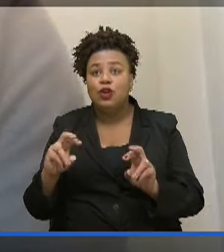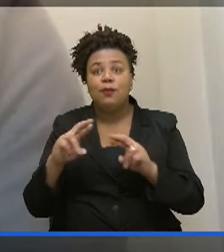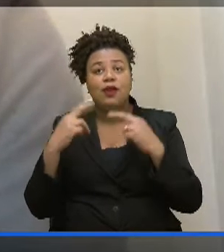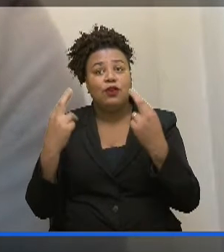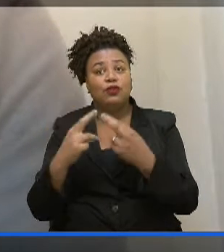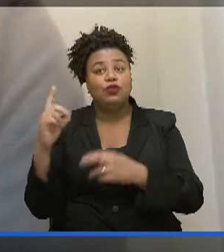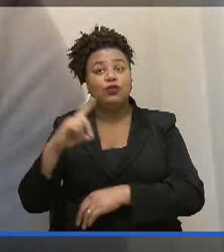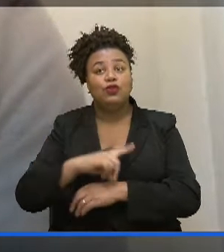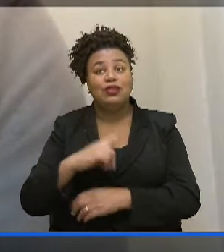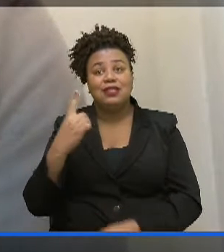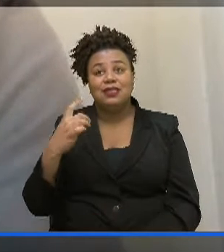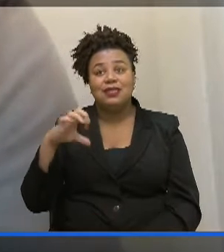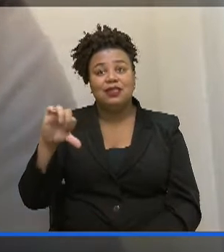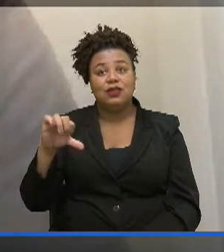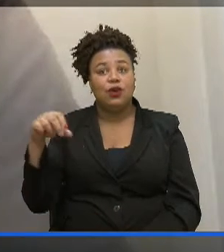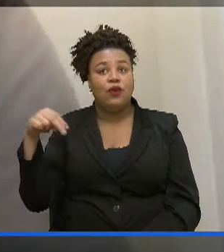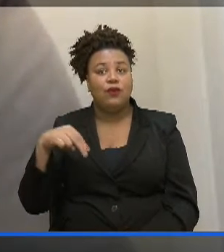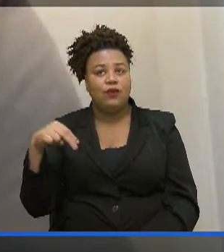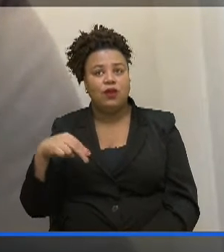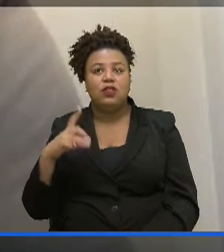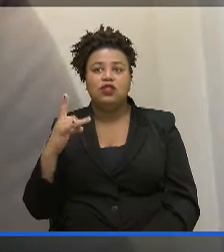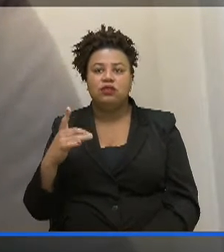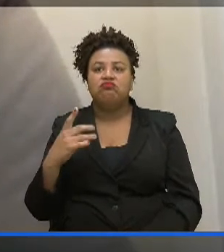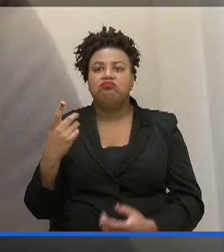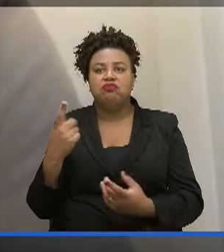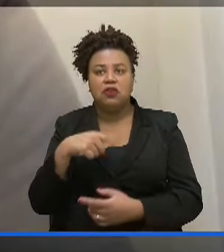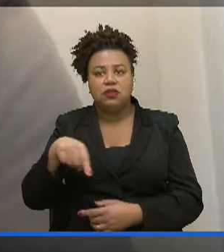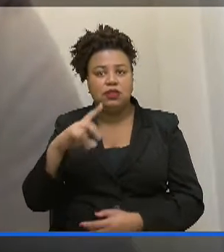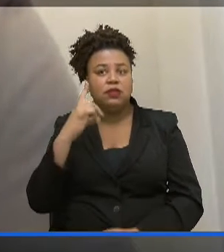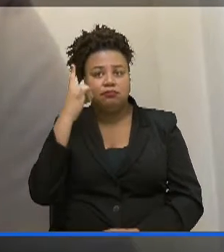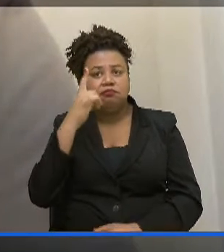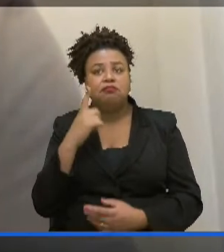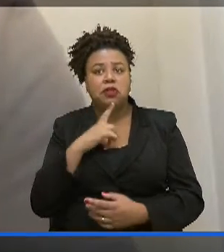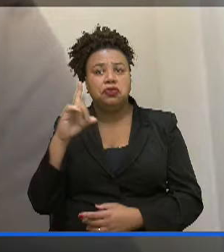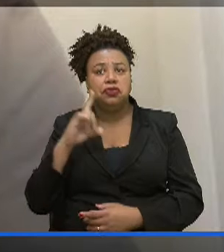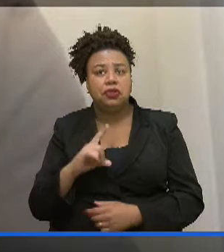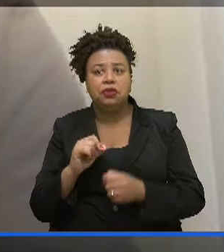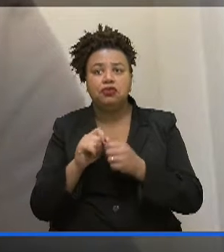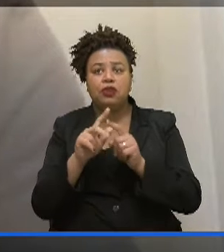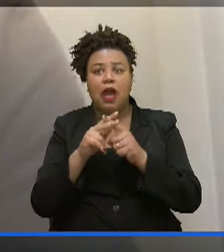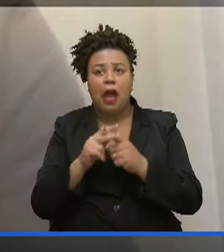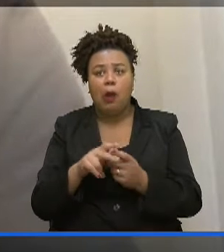dia 19/11, ressalvado o direito dos parlamentares de retificá-las por escrito.